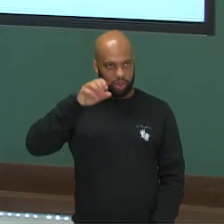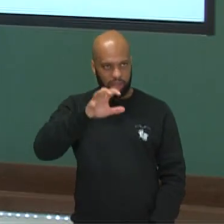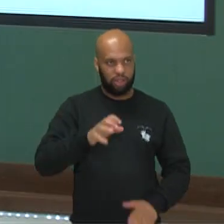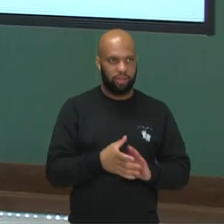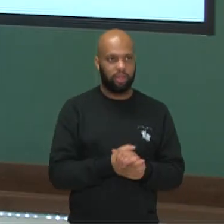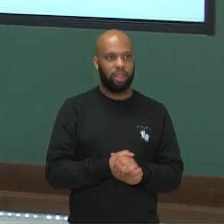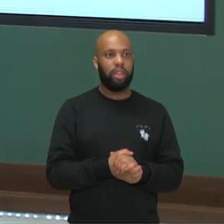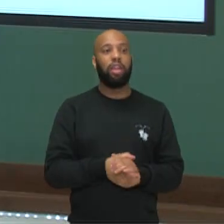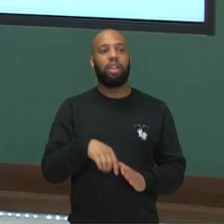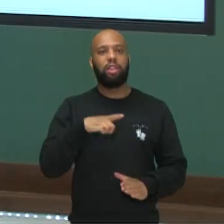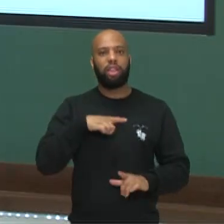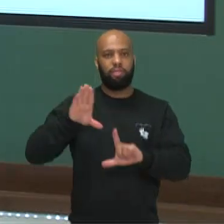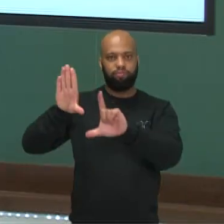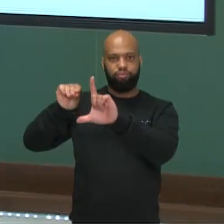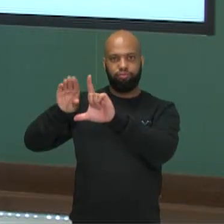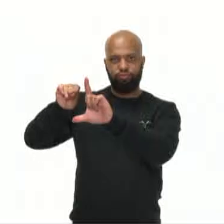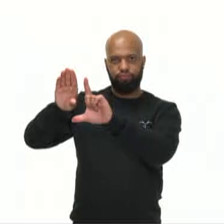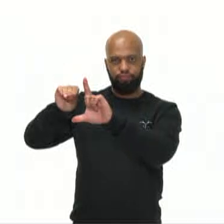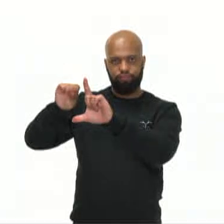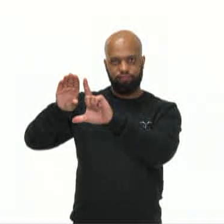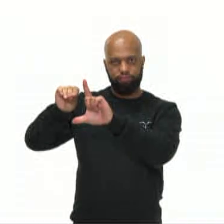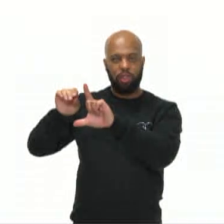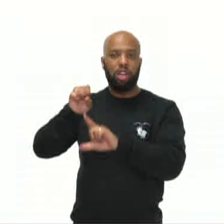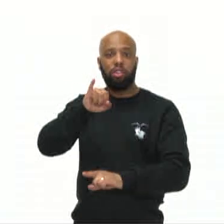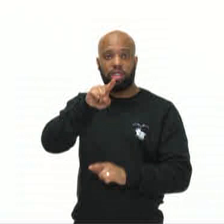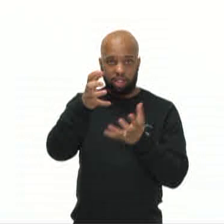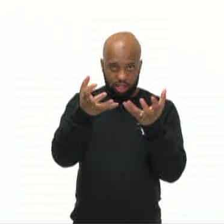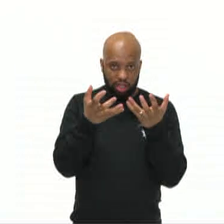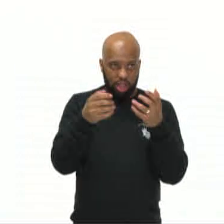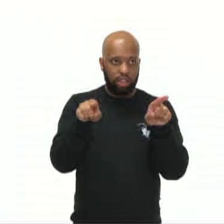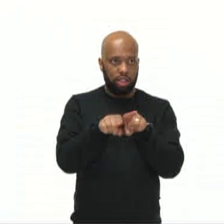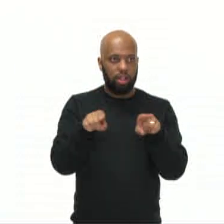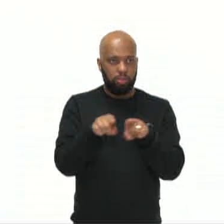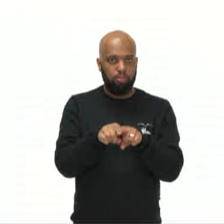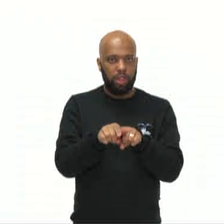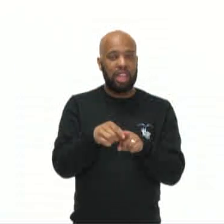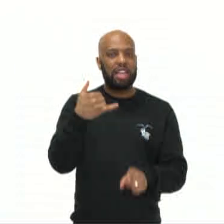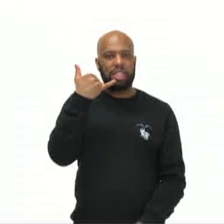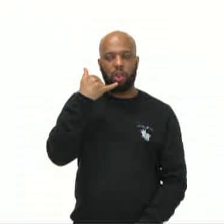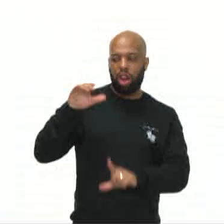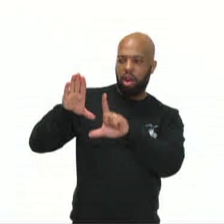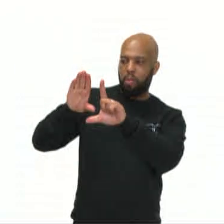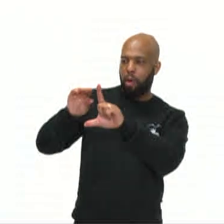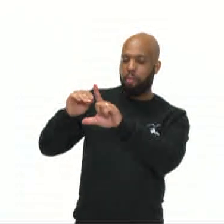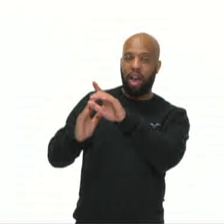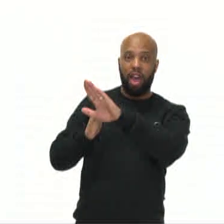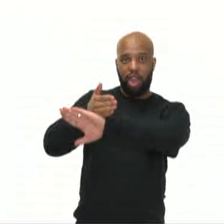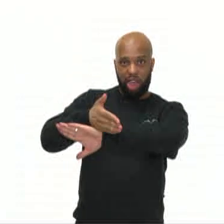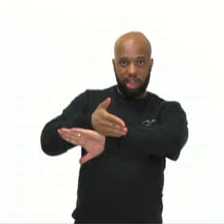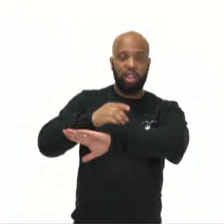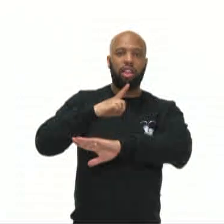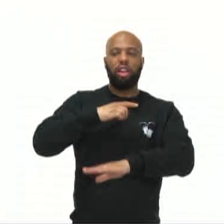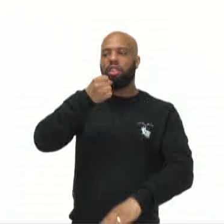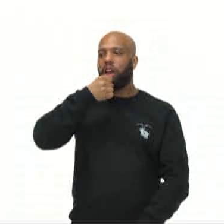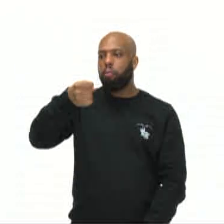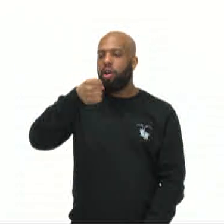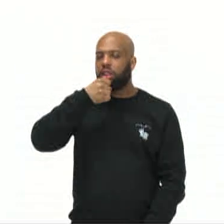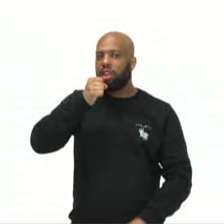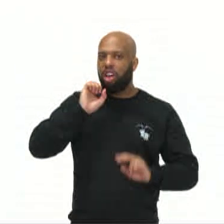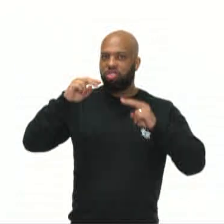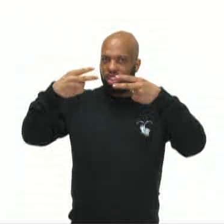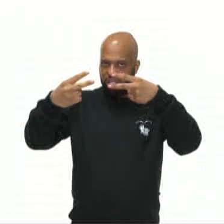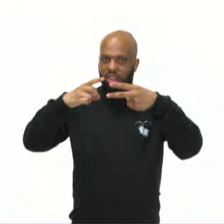tenho aqui um QR Code, se você quiser mirar o seu celular, acessar uma reportagem aqui,